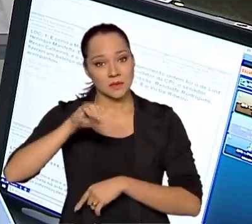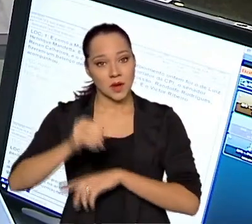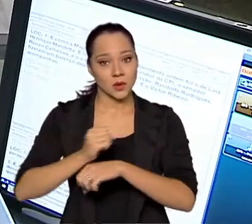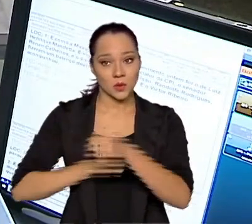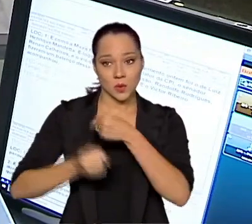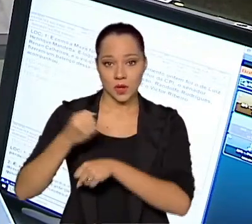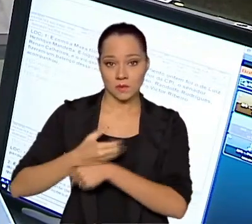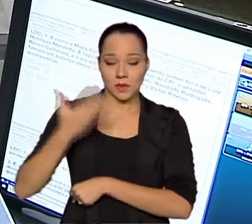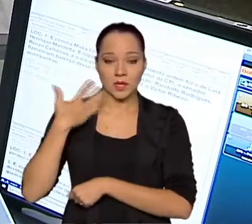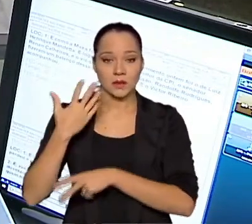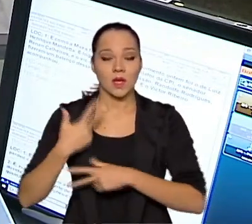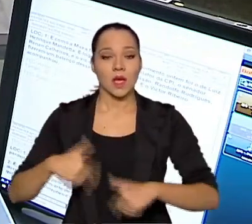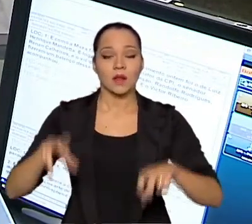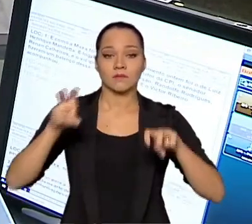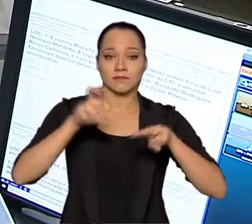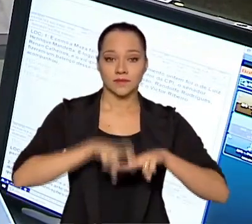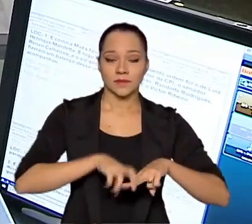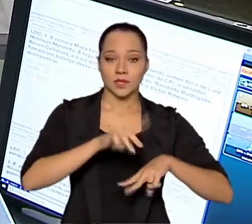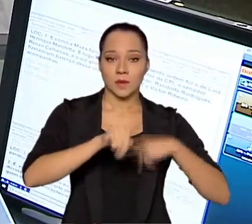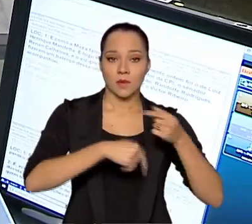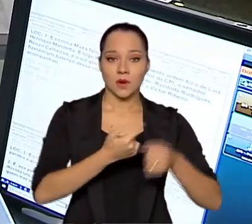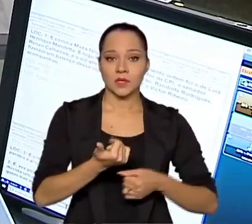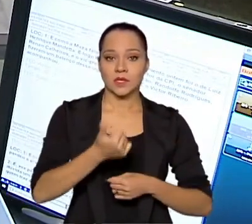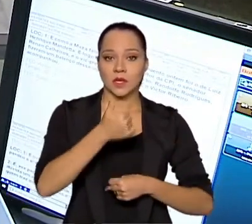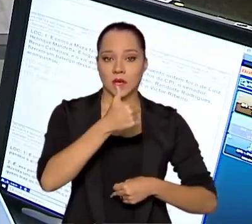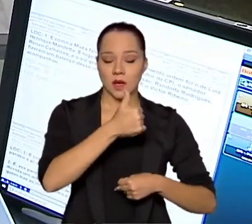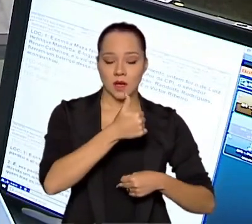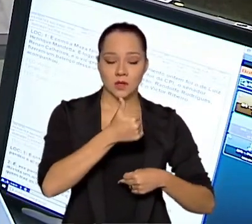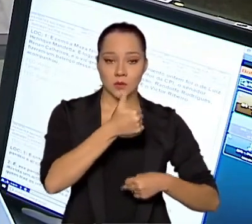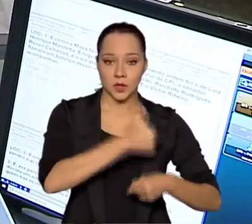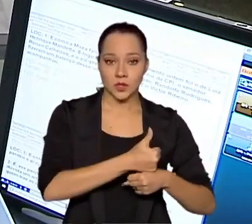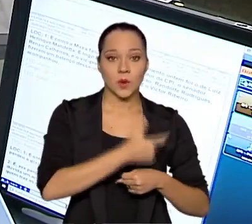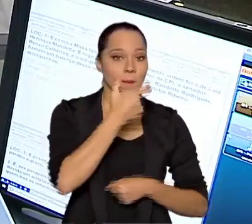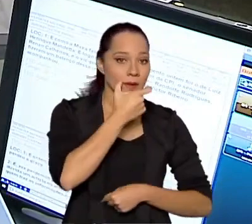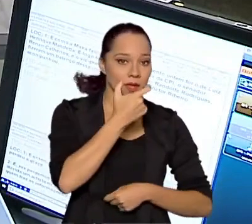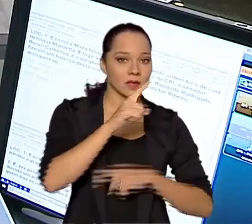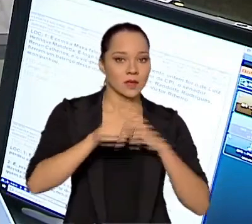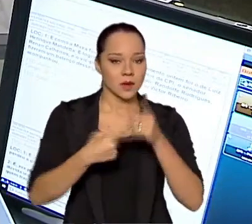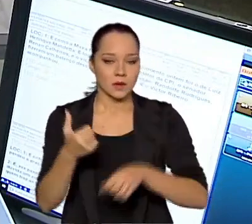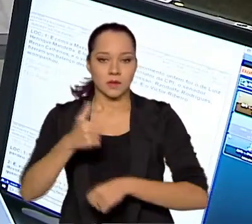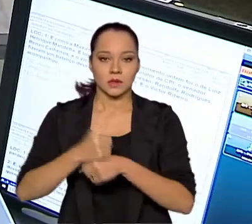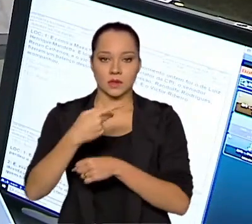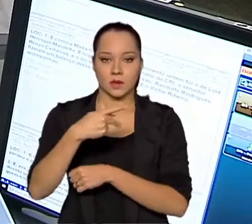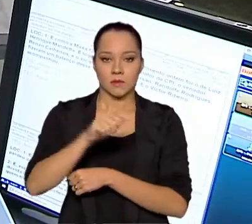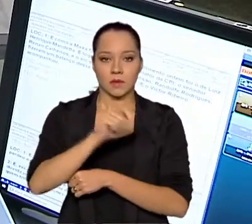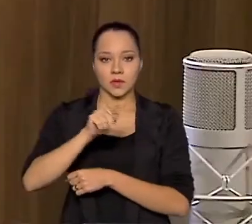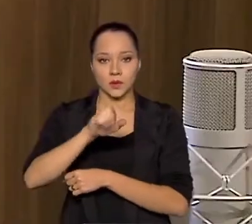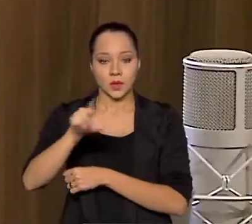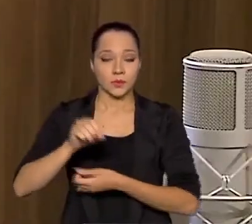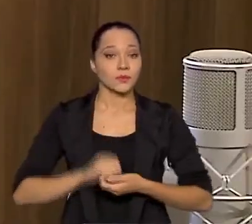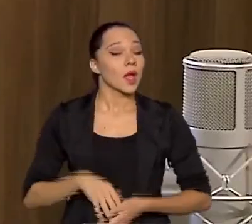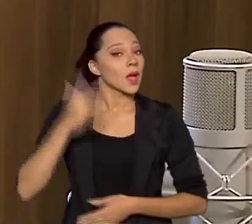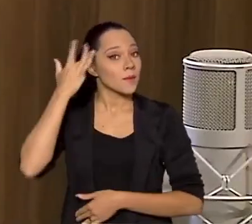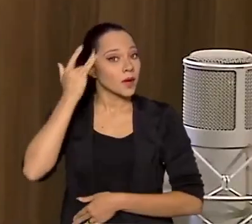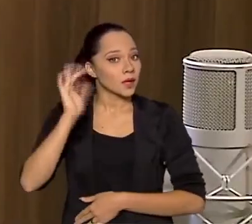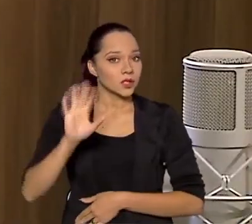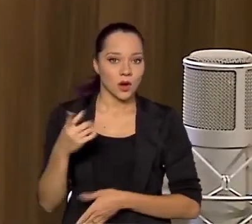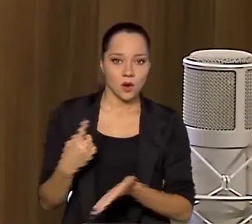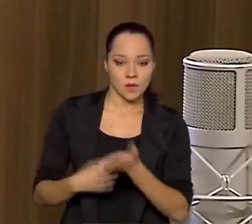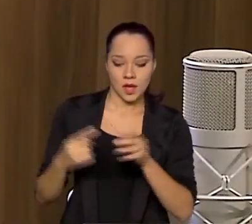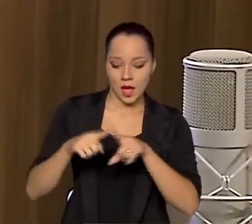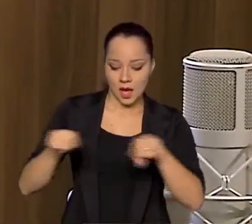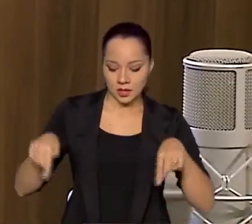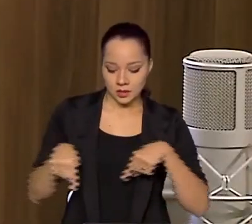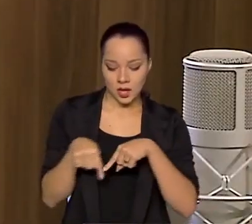ele assumiu após a saída de Mandetta, mas logo depois foi substituído por Pazuello. Para amanhã, já estão agendadas as falas